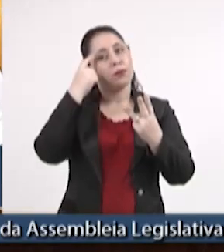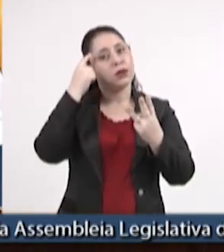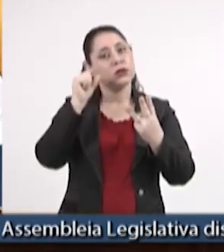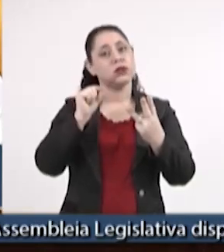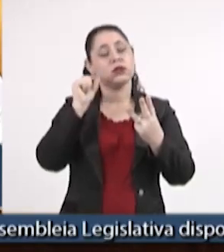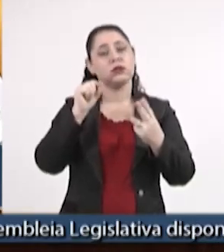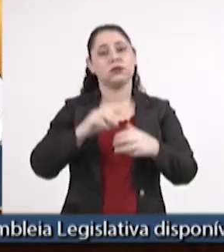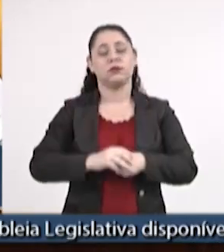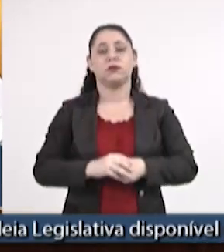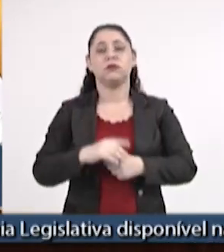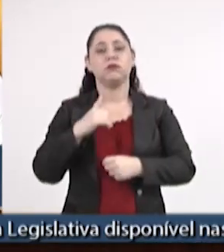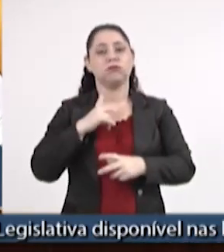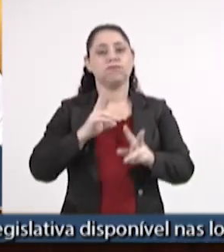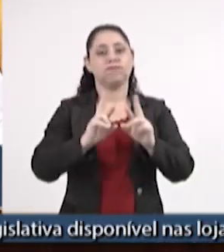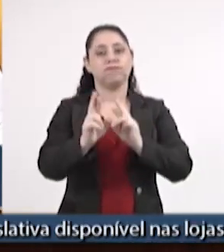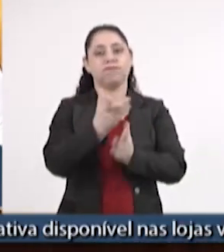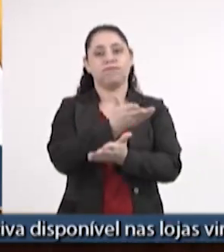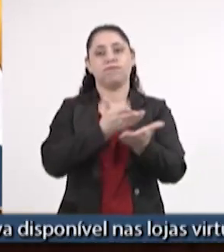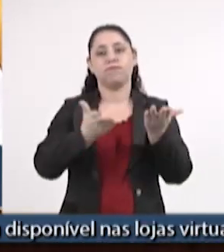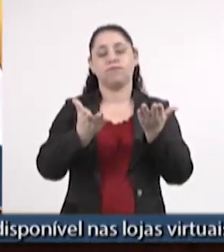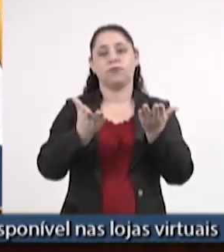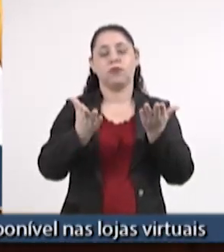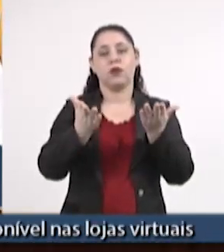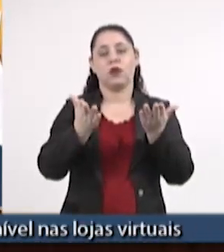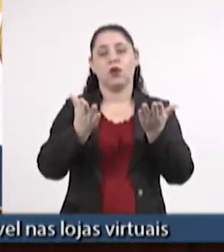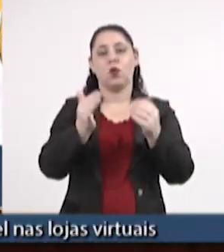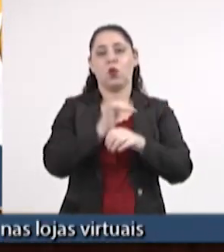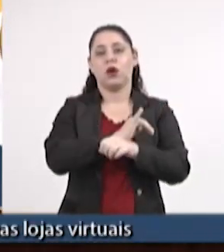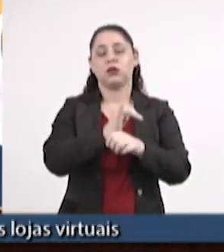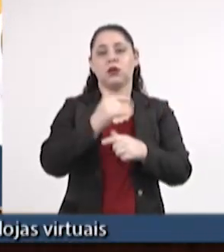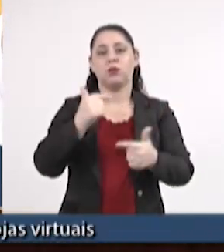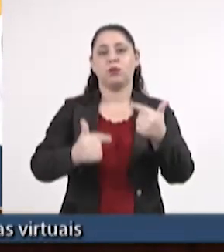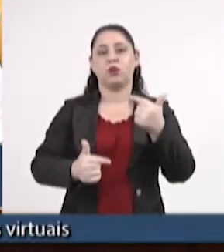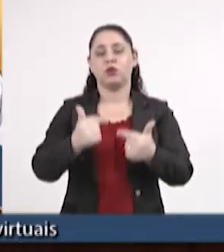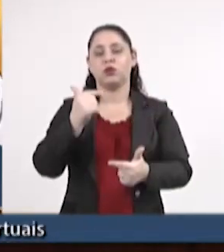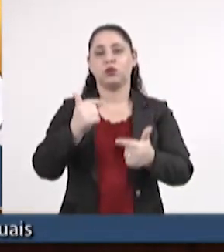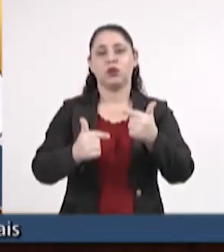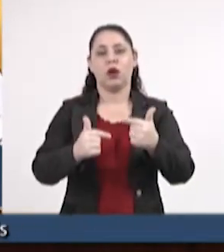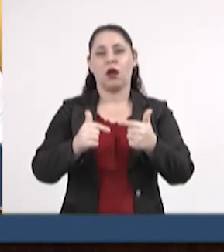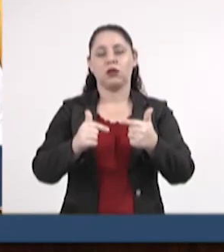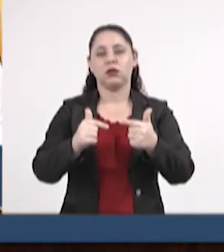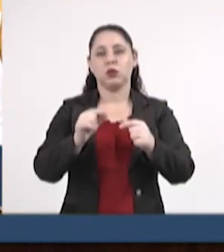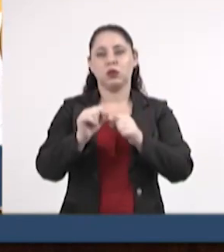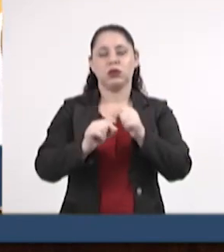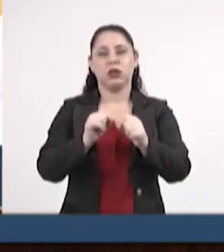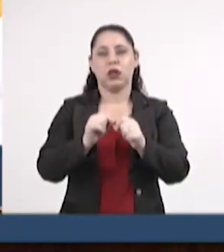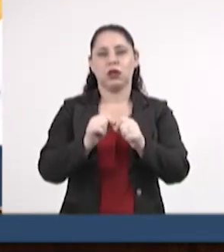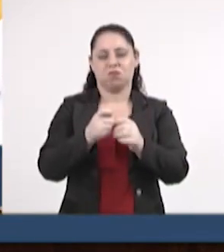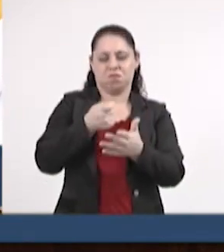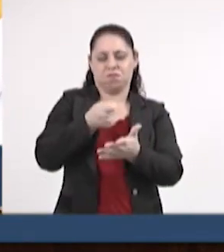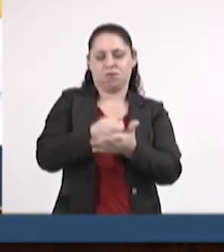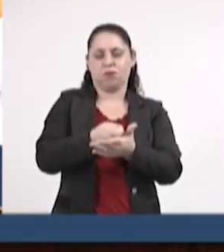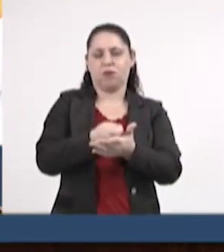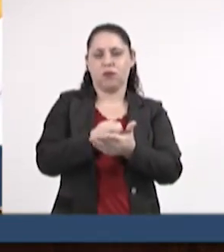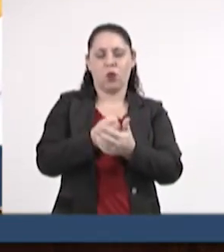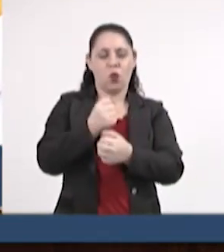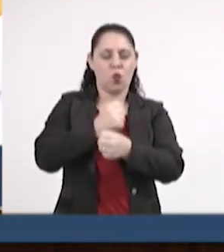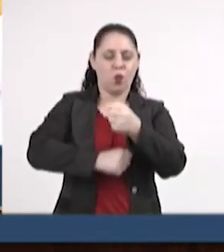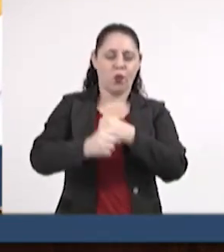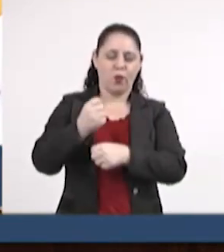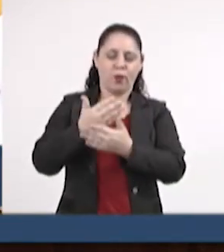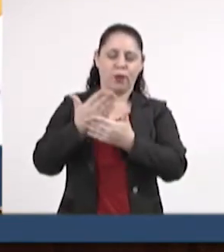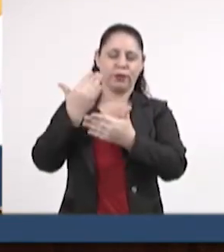consideramos que tem uma relação com a ação política de movimentos ultraconservadores. Nesses últimos